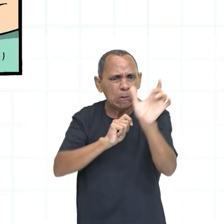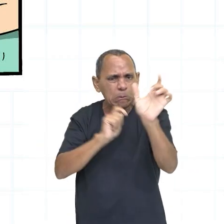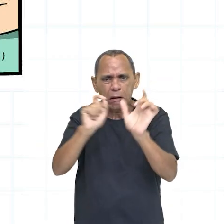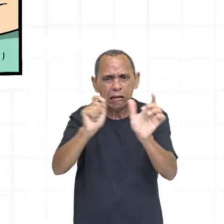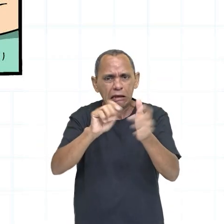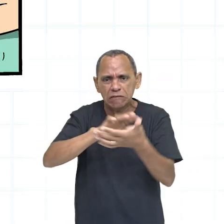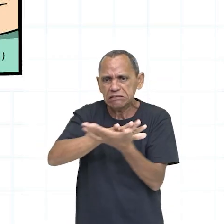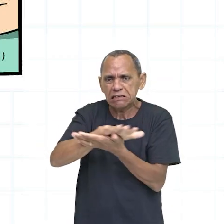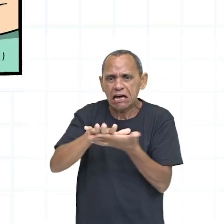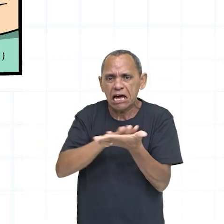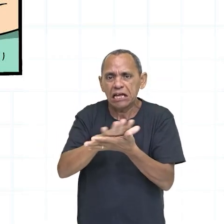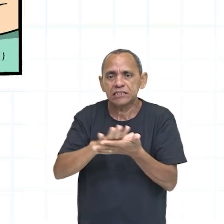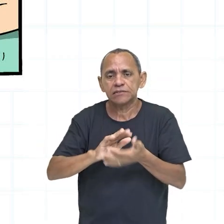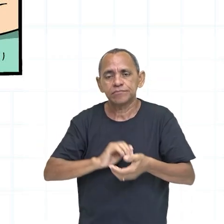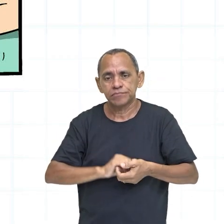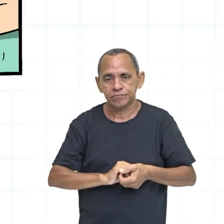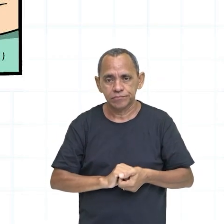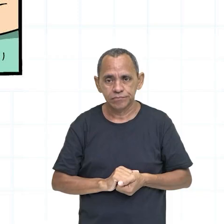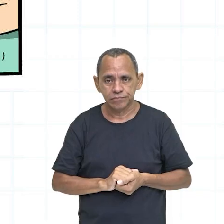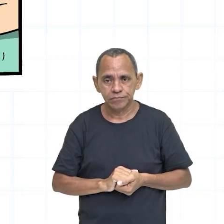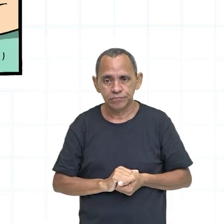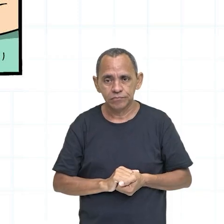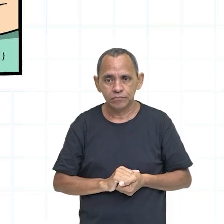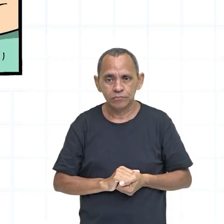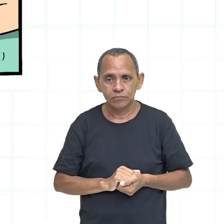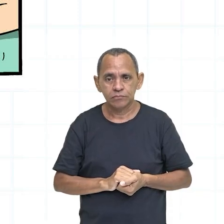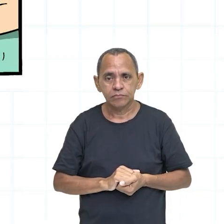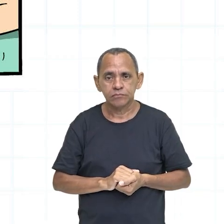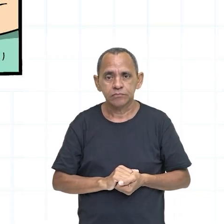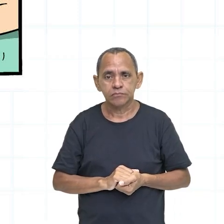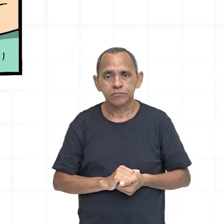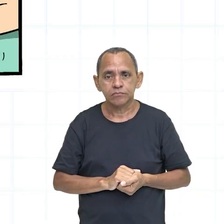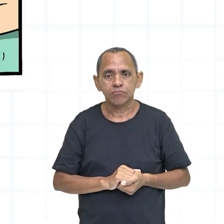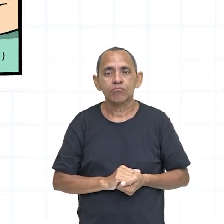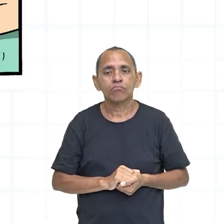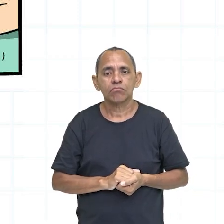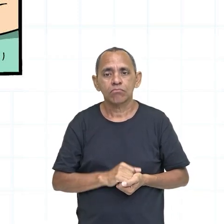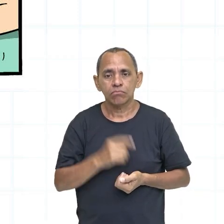necessária. Olha só, primeiro, a primeira imagem aqui, vocês estão vendo